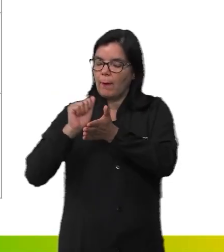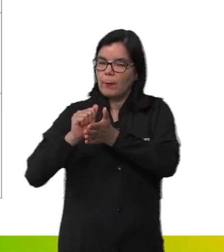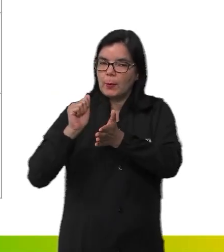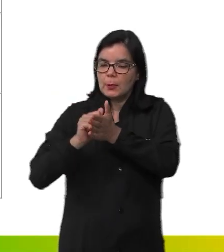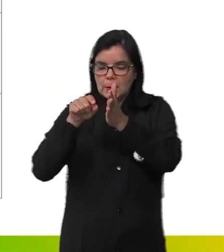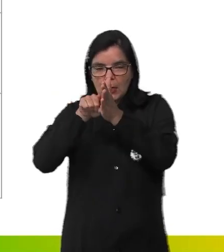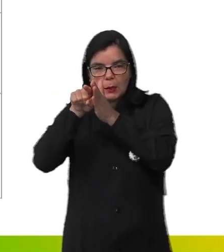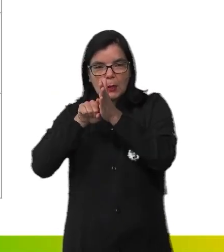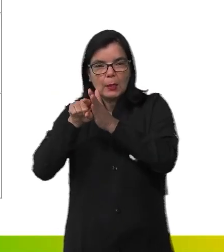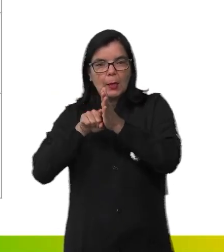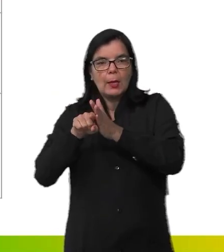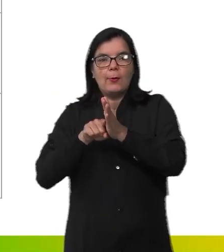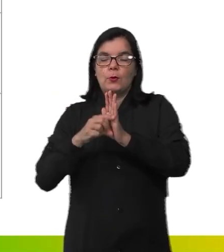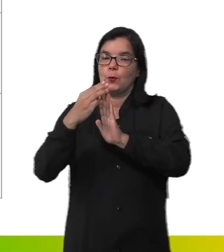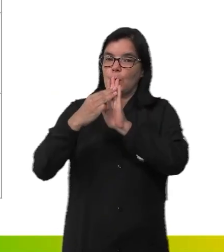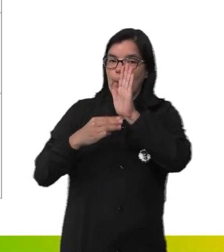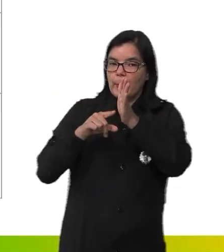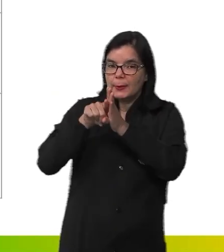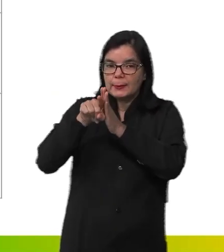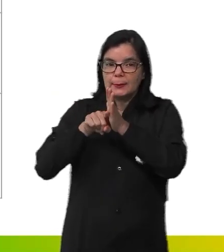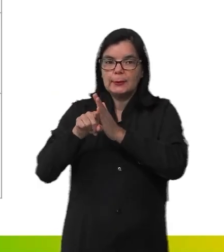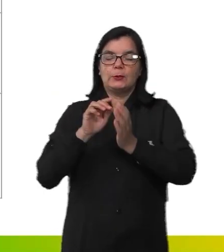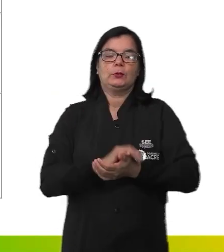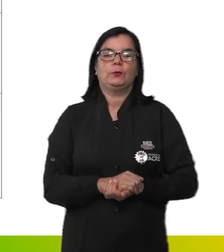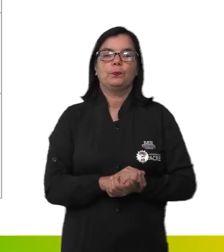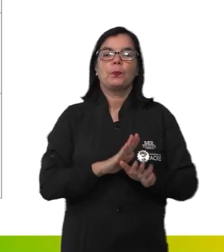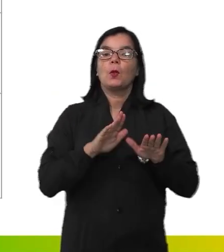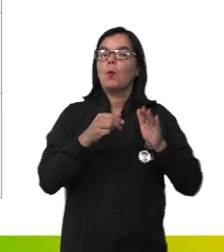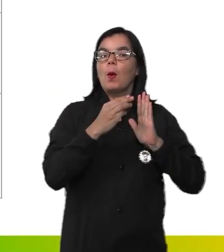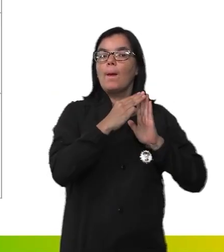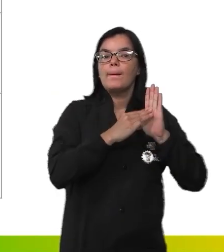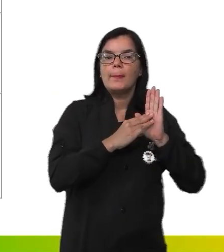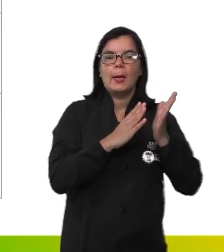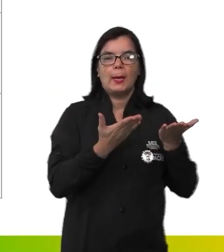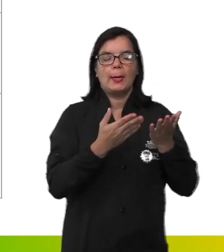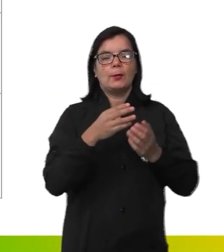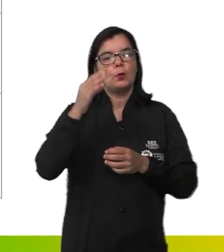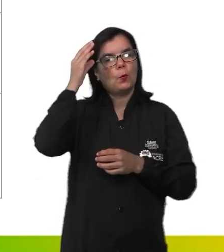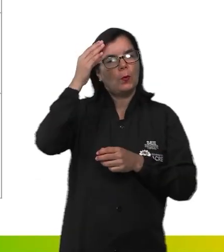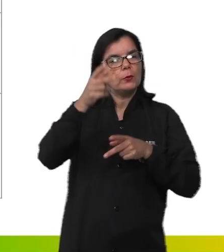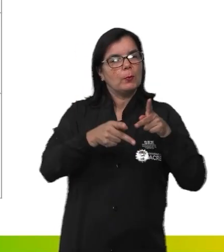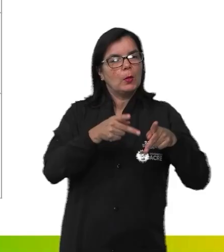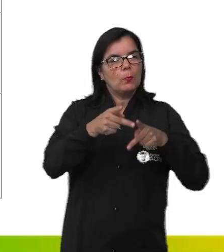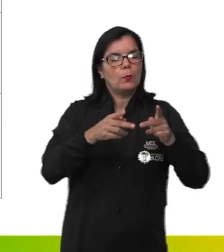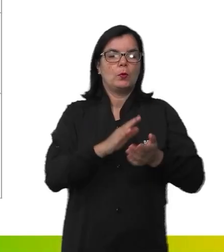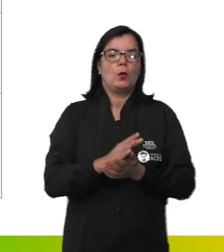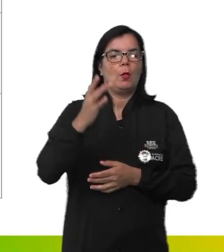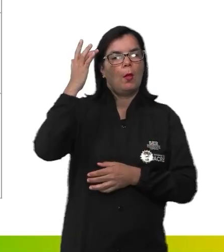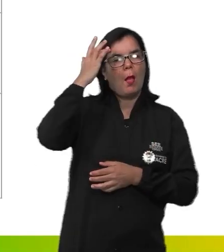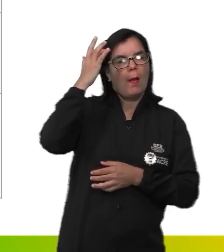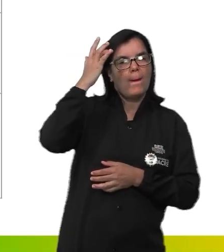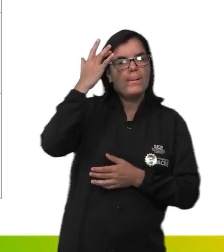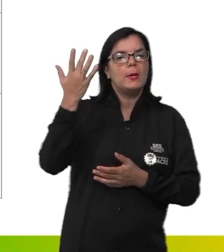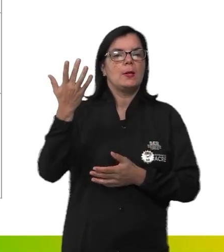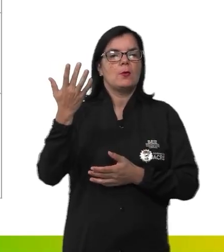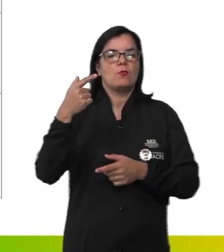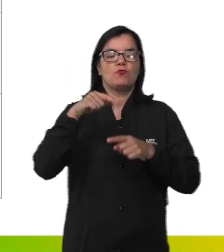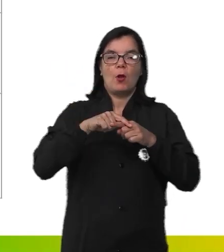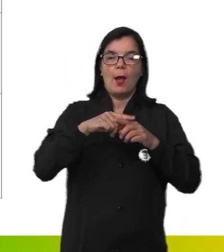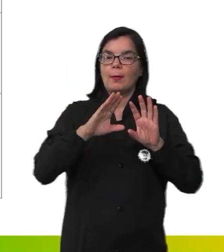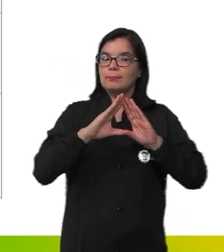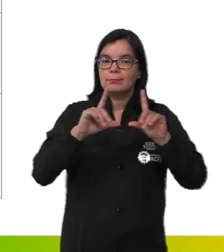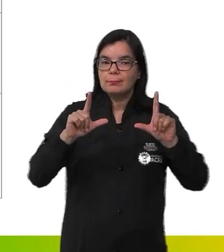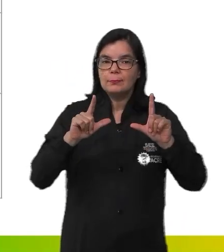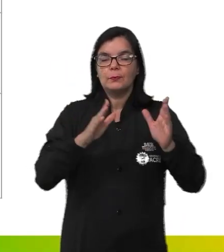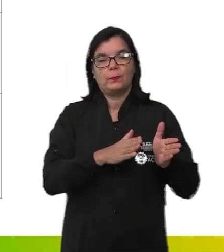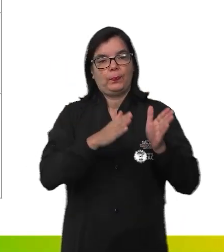da pesquisa, do método científico. Quais são o método do conhecimento popular? É intuitivo, é empírico, é